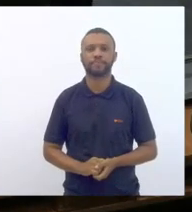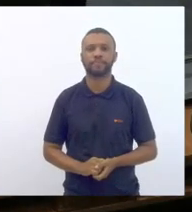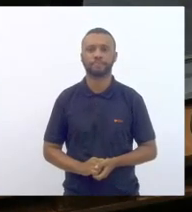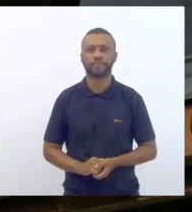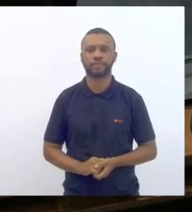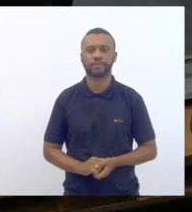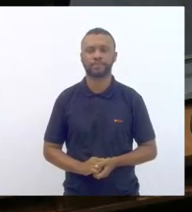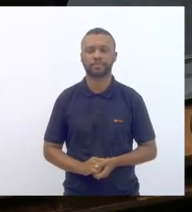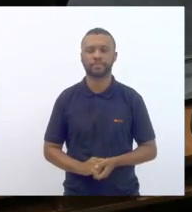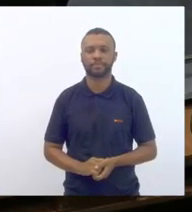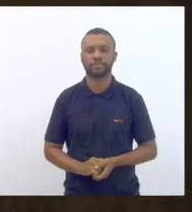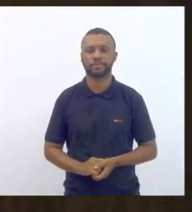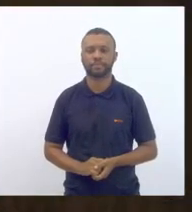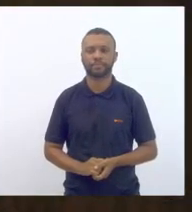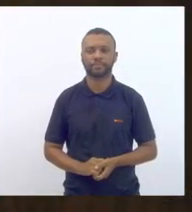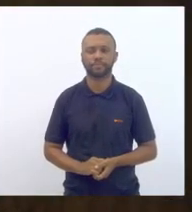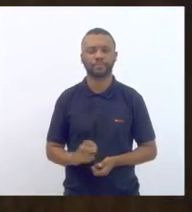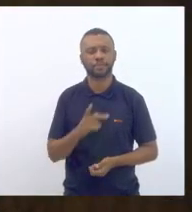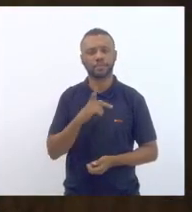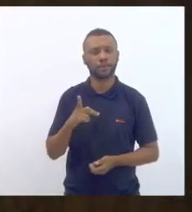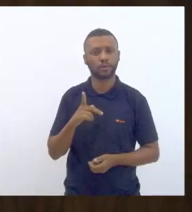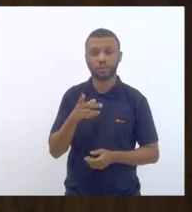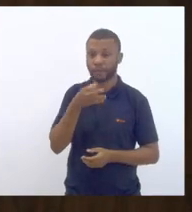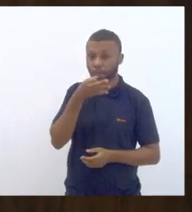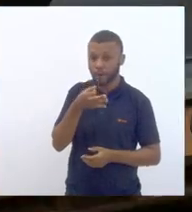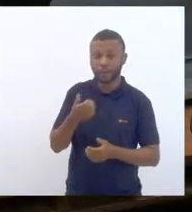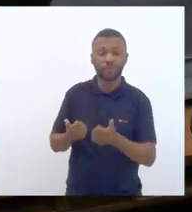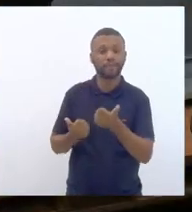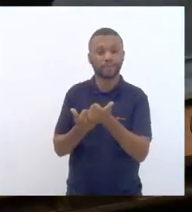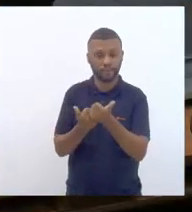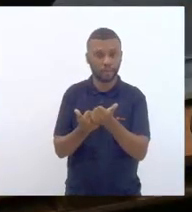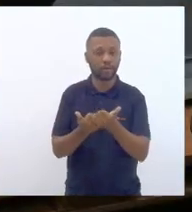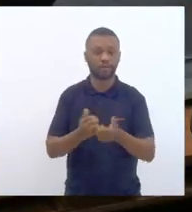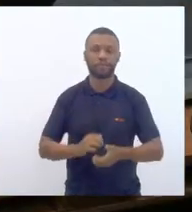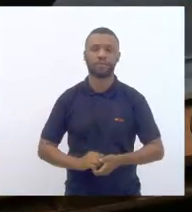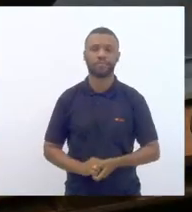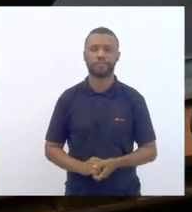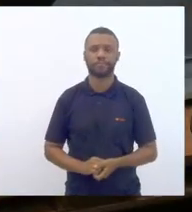Eu vou mandar um autógrafo. Tá? Presidente, o parecer é favorável.